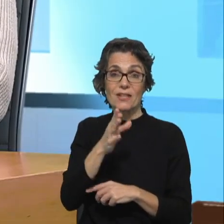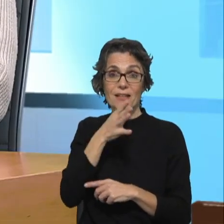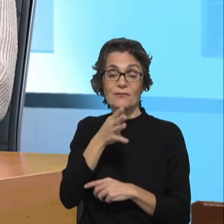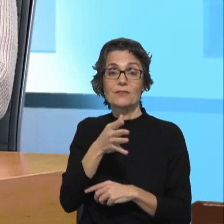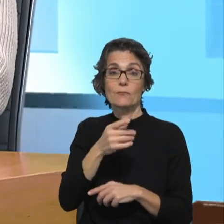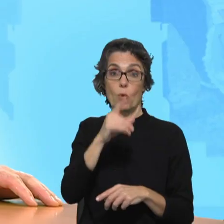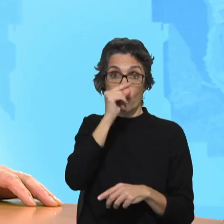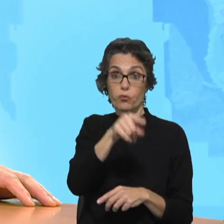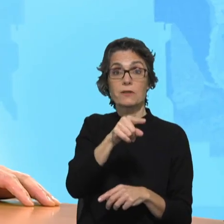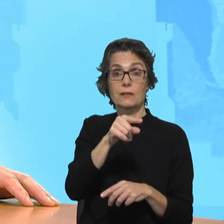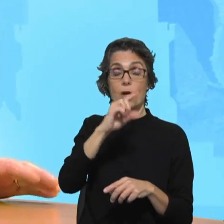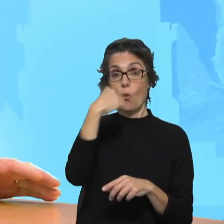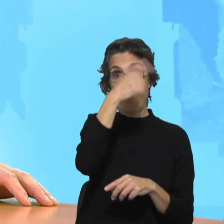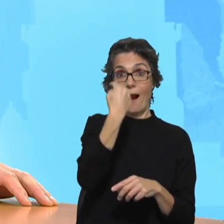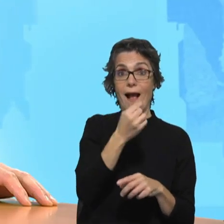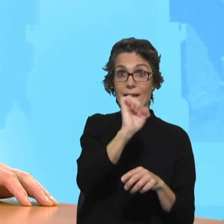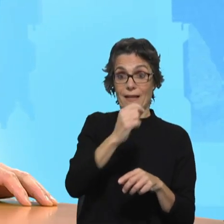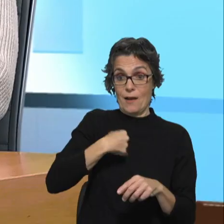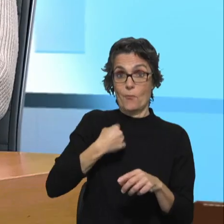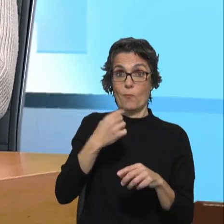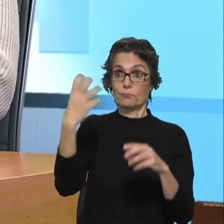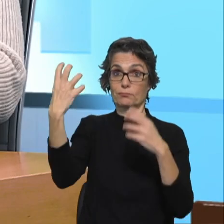poucos dias e, enfim, muitos ou o outros Papa exemplos. com um casaco todo